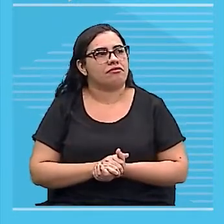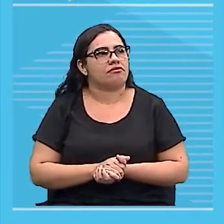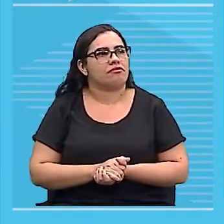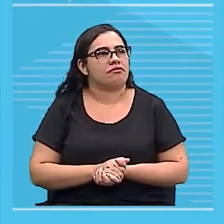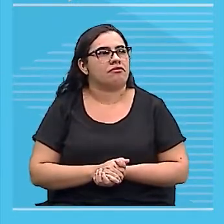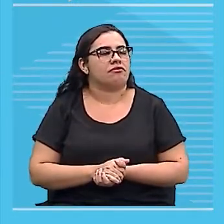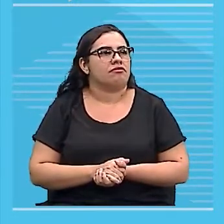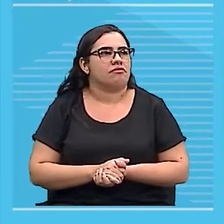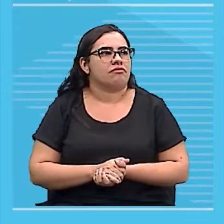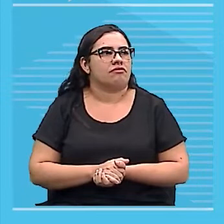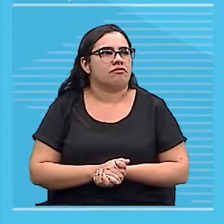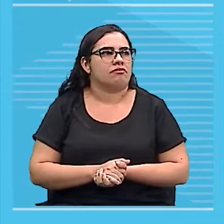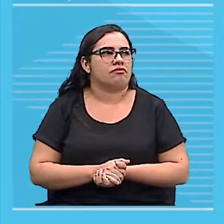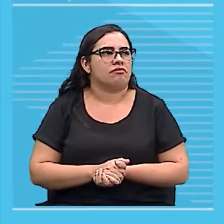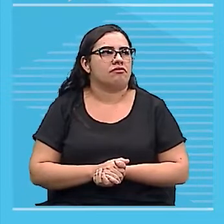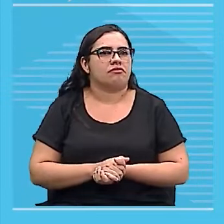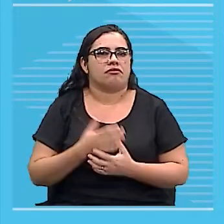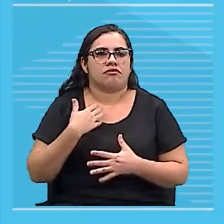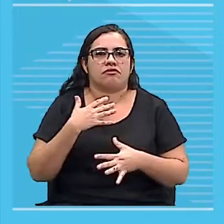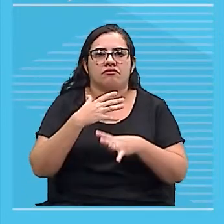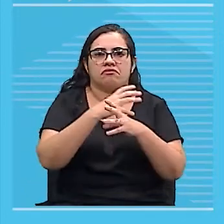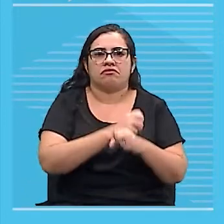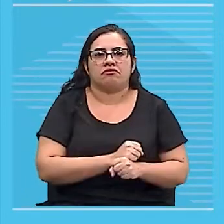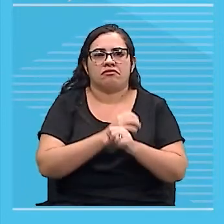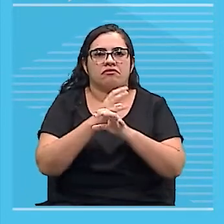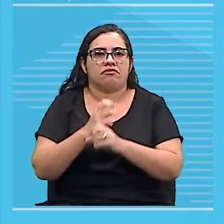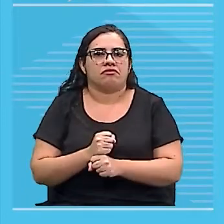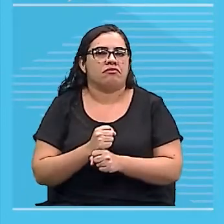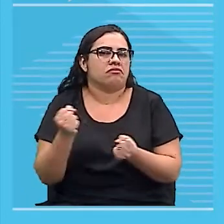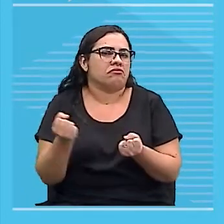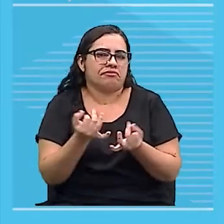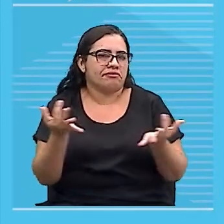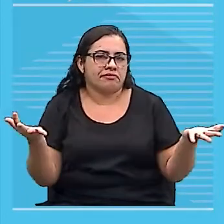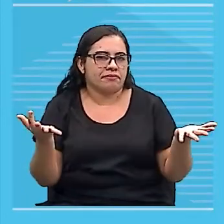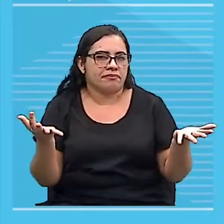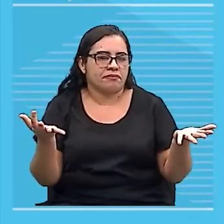Galerinha, como é que eu posso calcular essa capacitância?